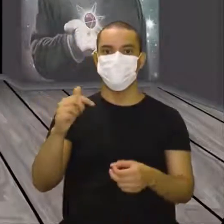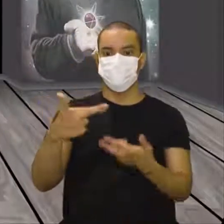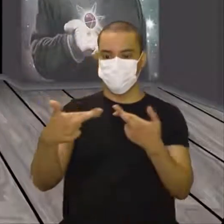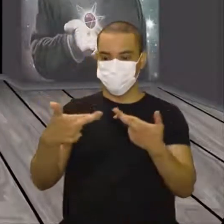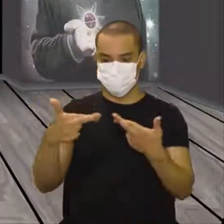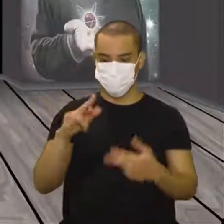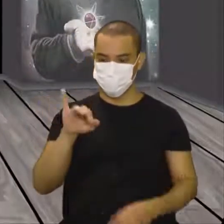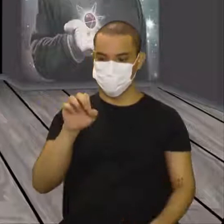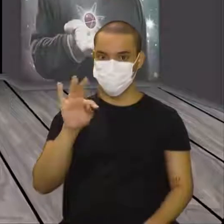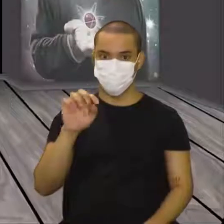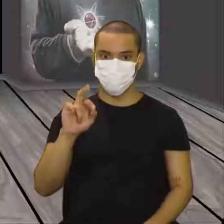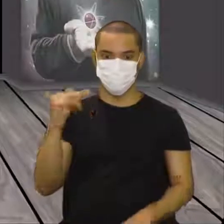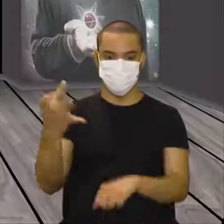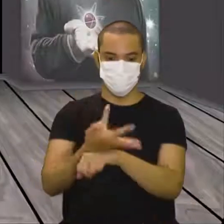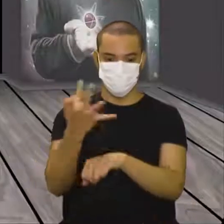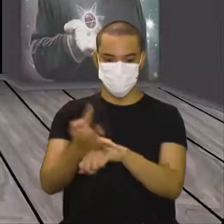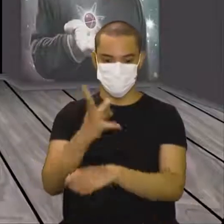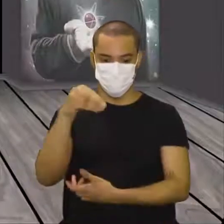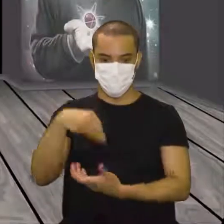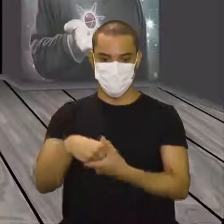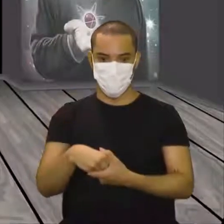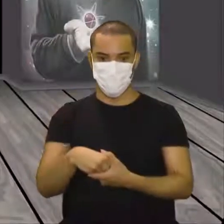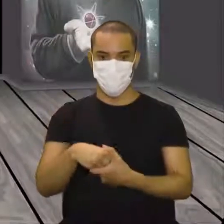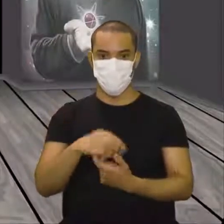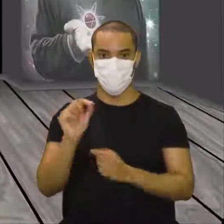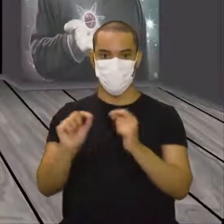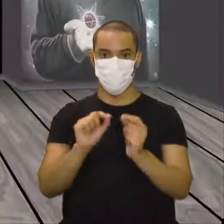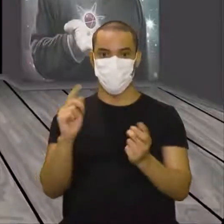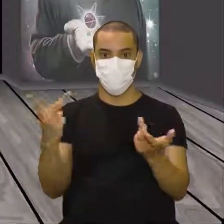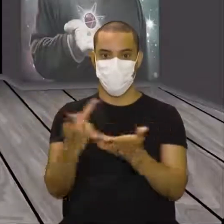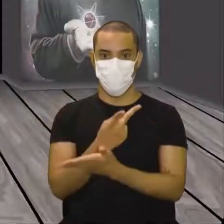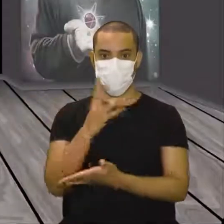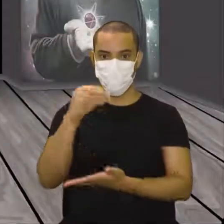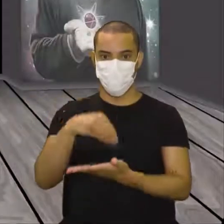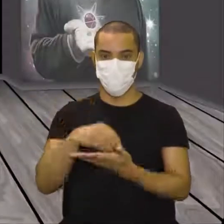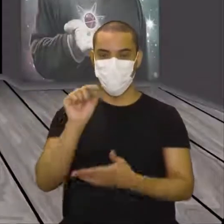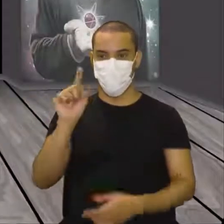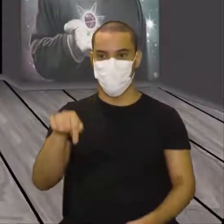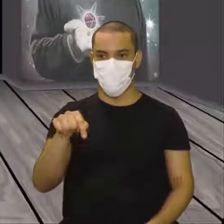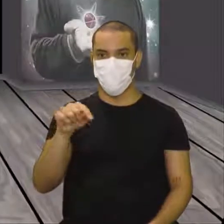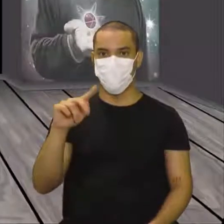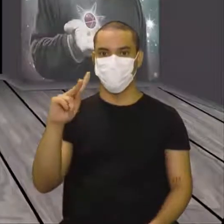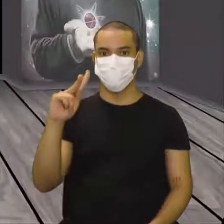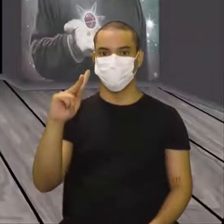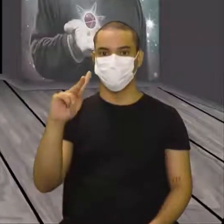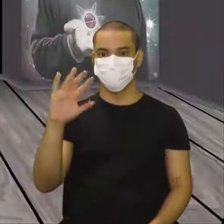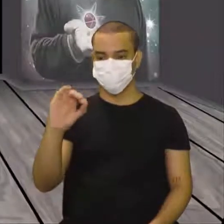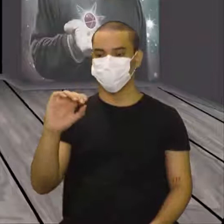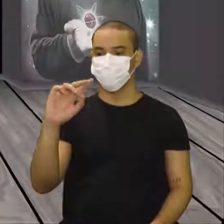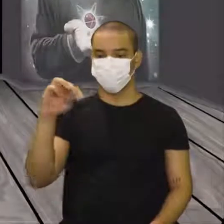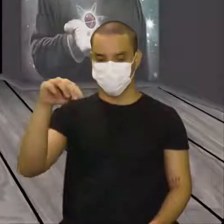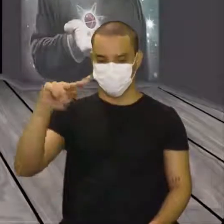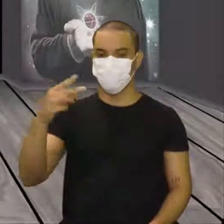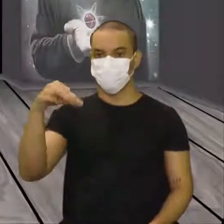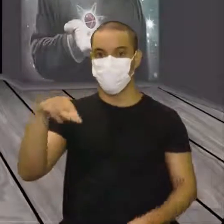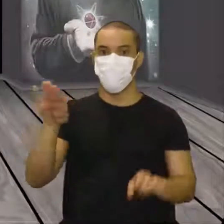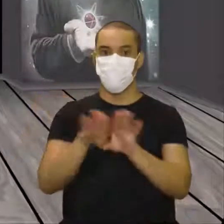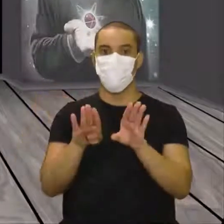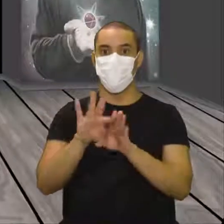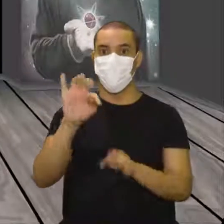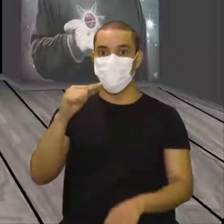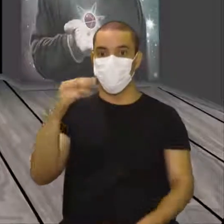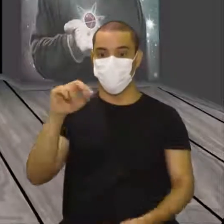que está resistindo a passagem de corrente elétrica, é dada em ohms. A tensão é a diferença de